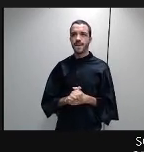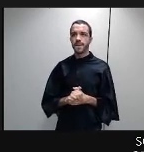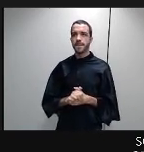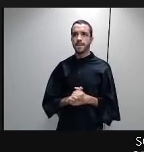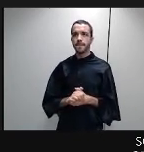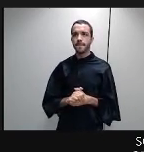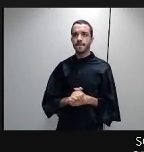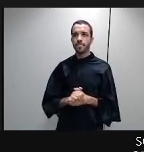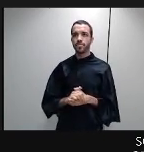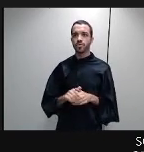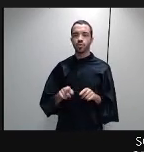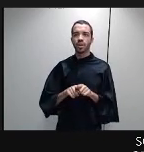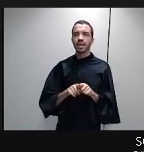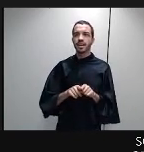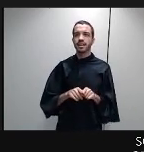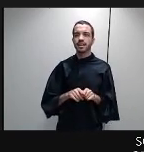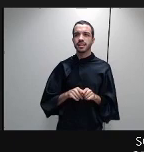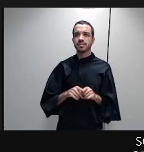fático-probatória